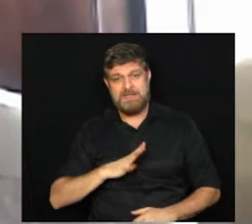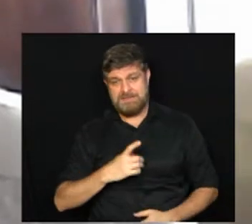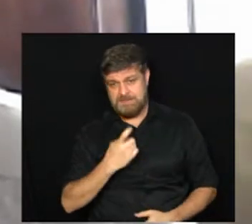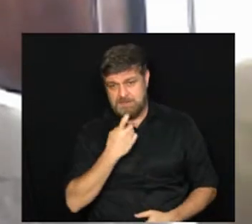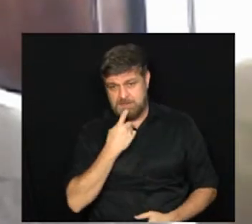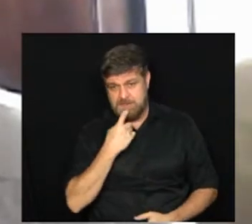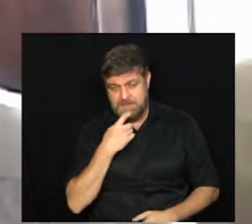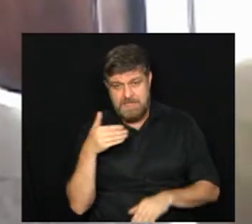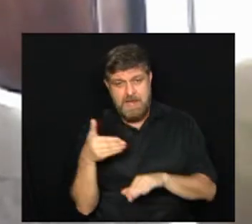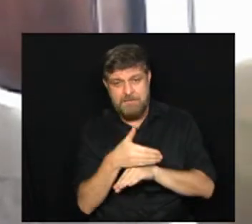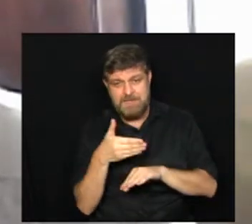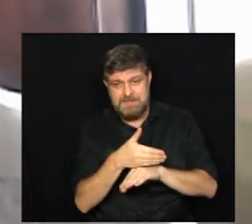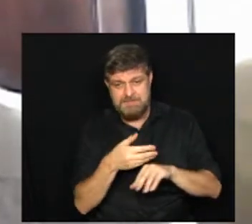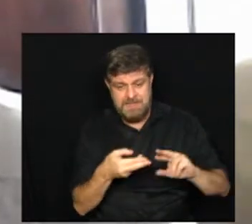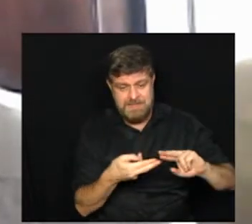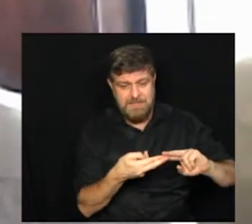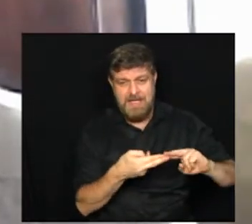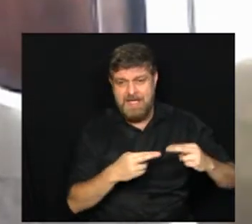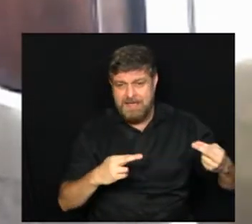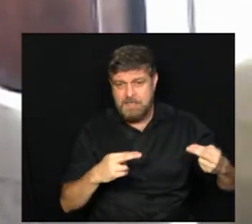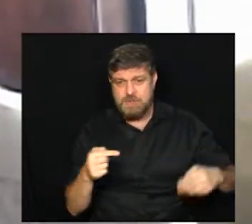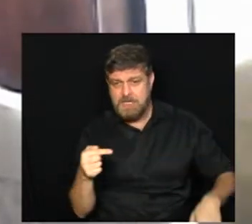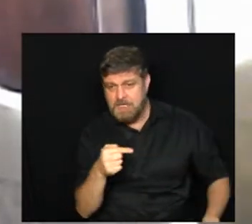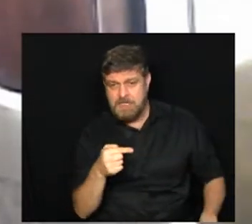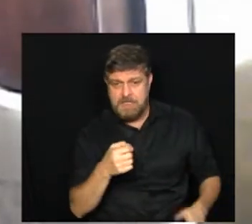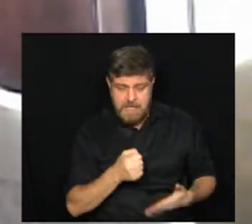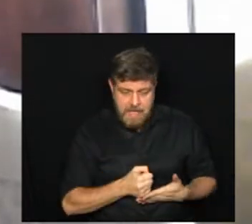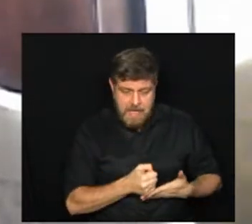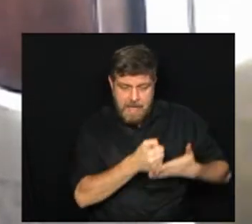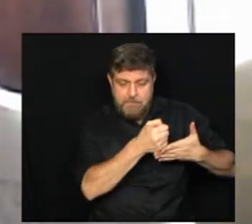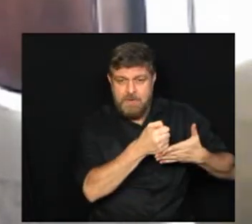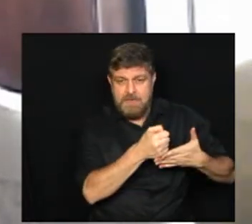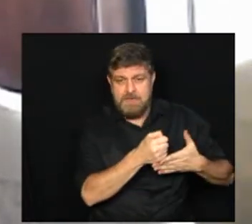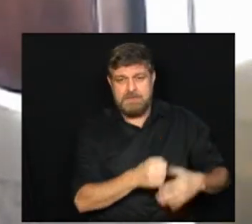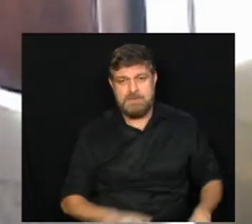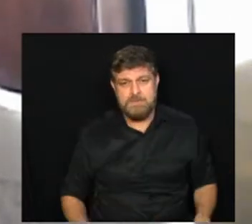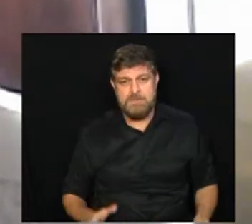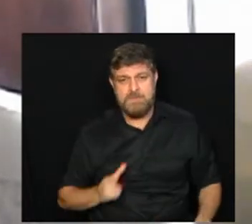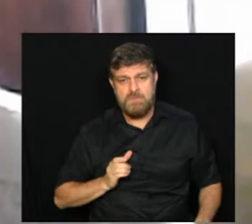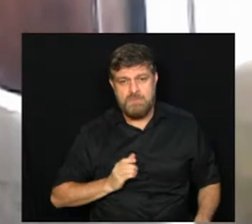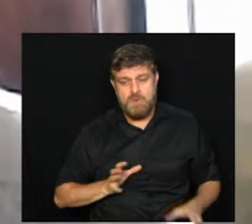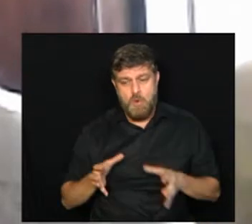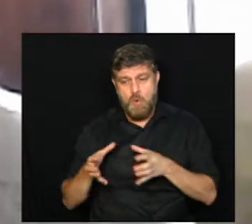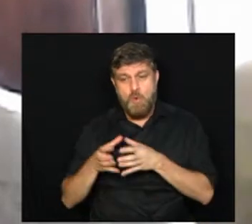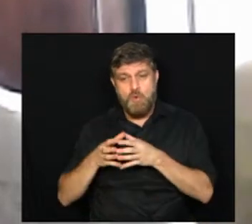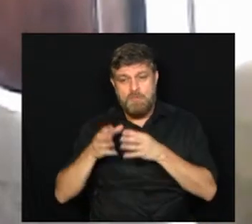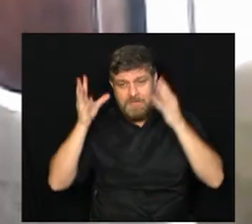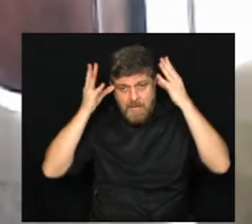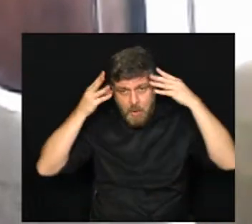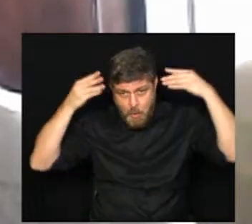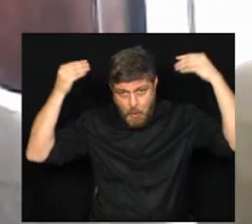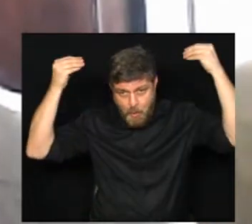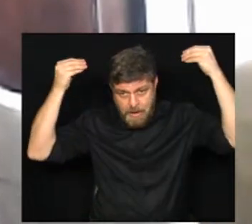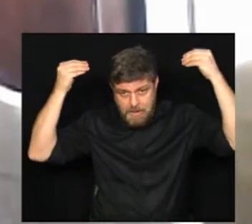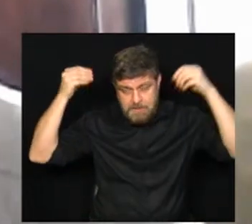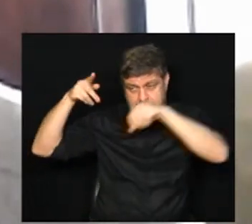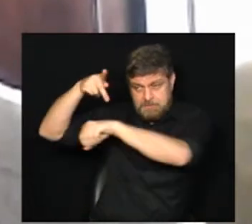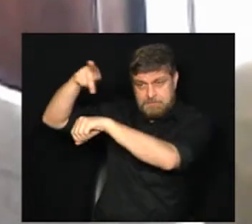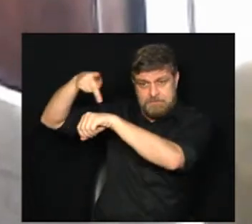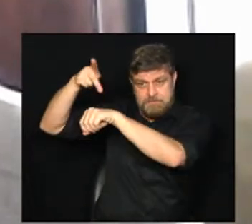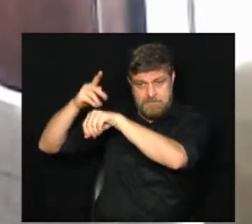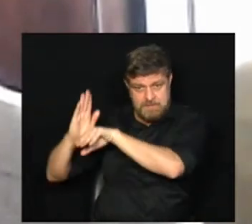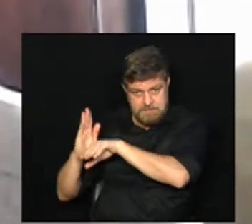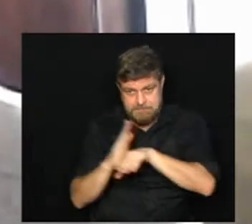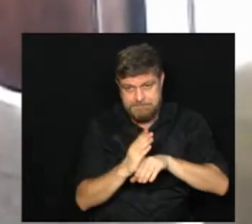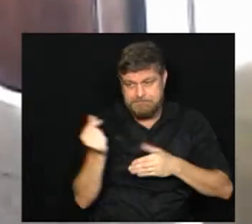que é uma rede apoiada por uma organização holandesa, a Fundação Bernard Van Leer, e